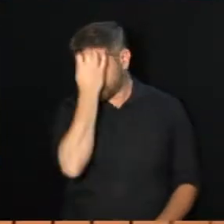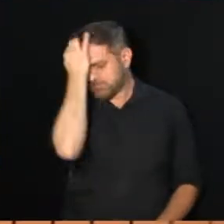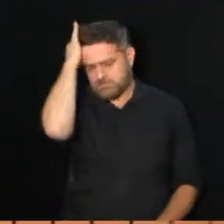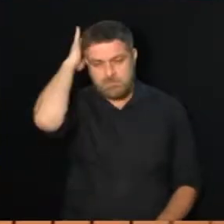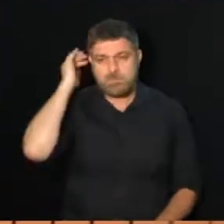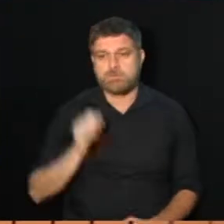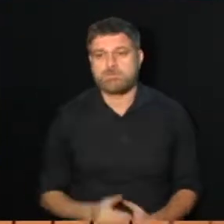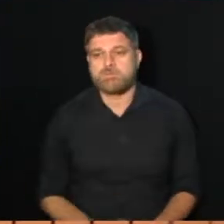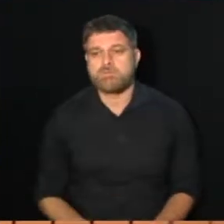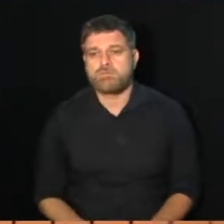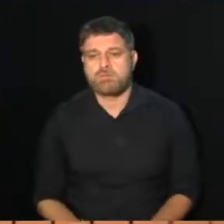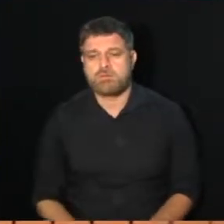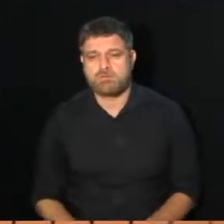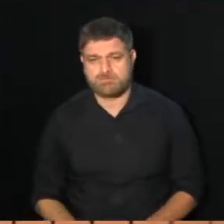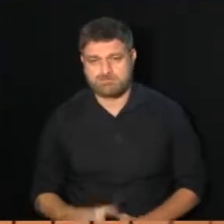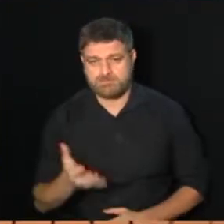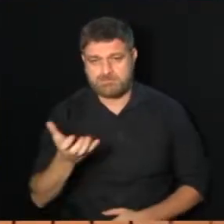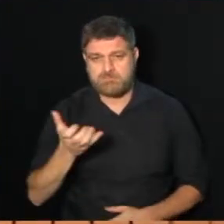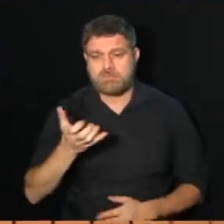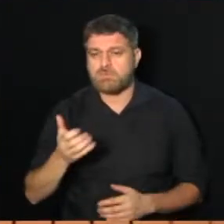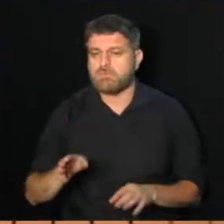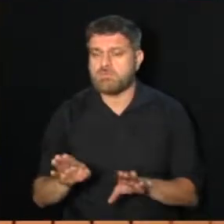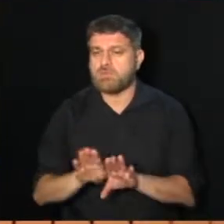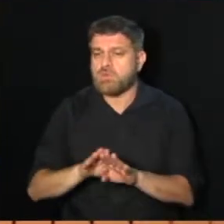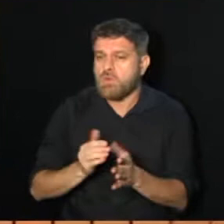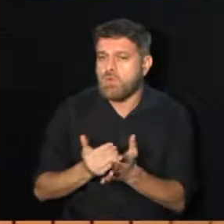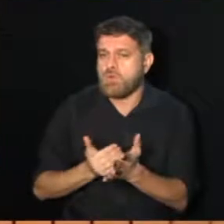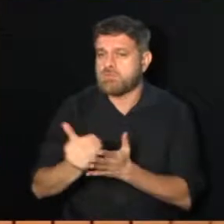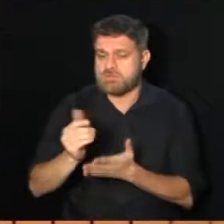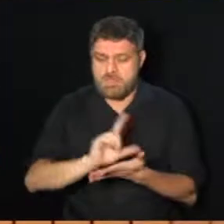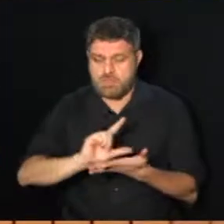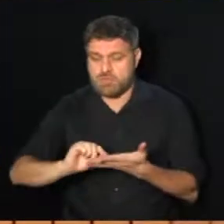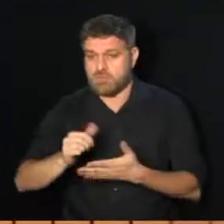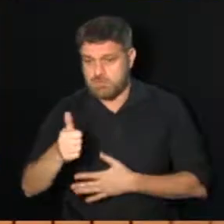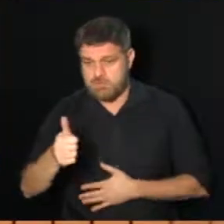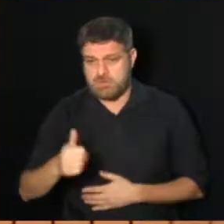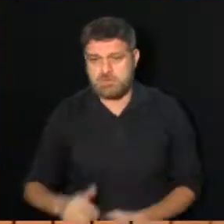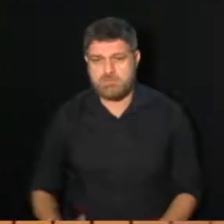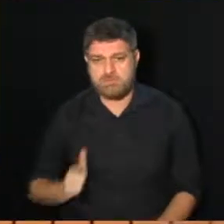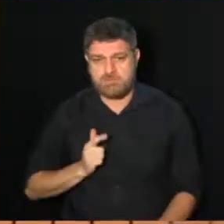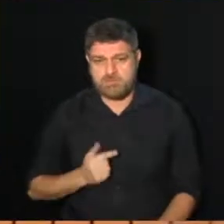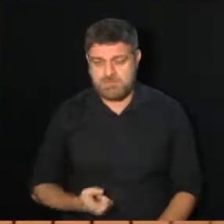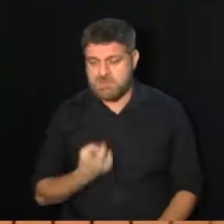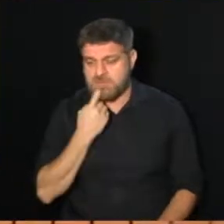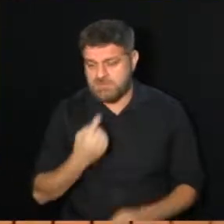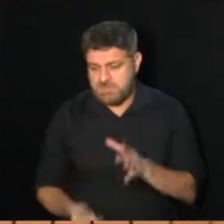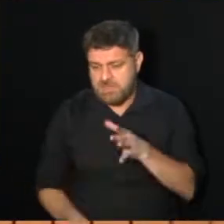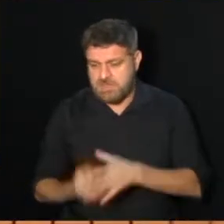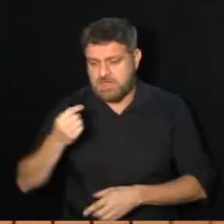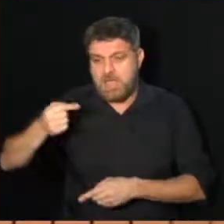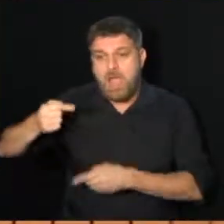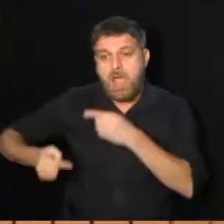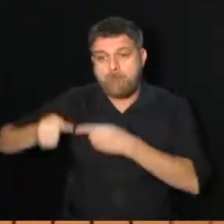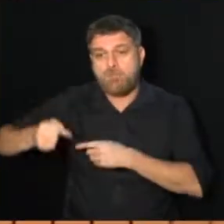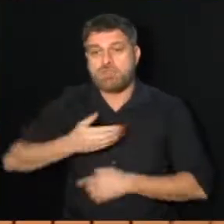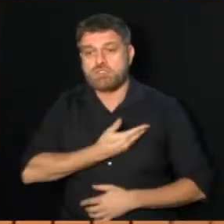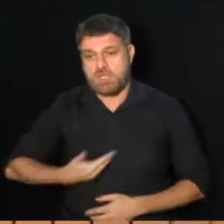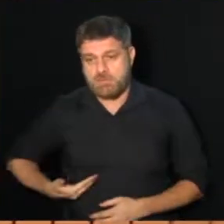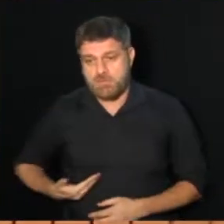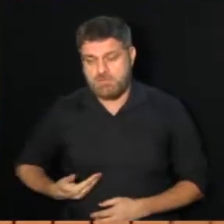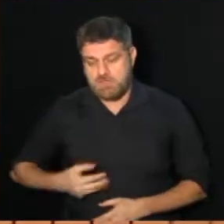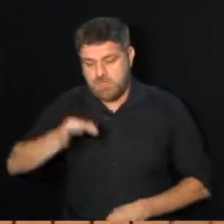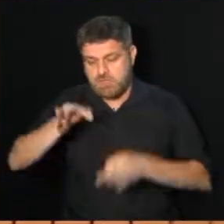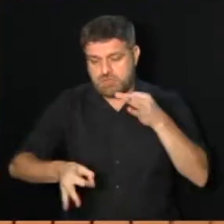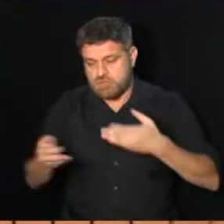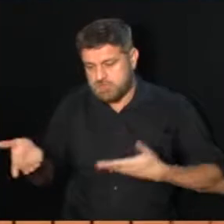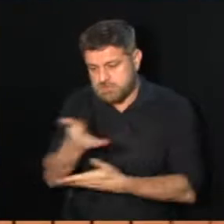quero, inicialmente, então, destacar o projeto. Artigo 1º. Fica instituída a política pública de justiça restaurativa